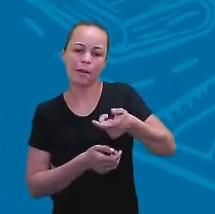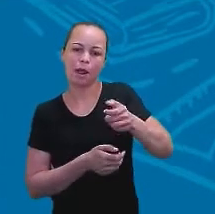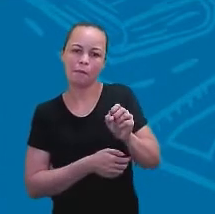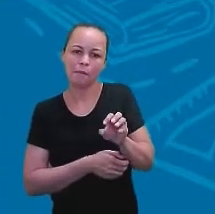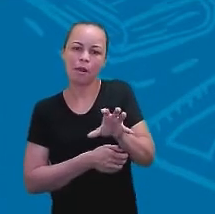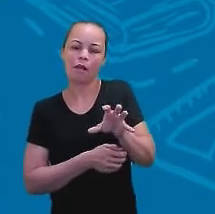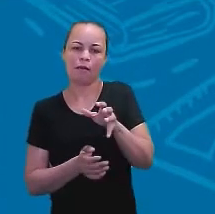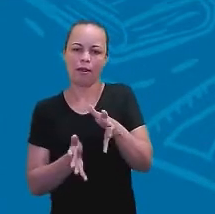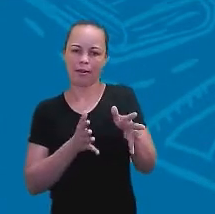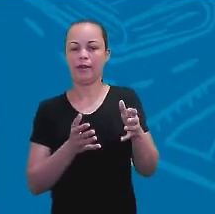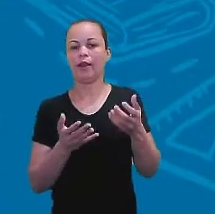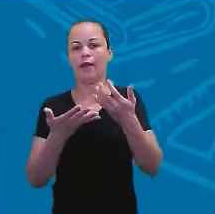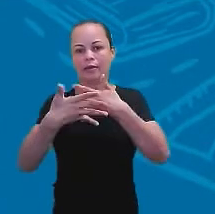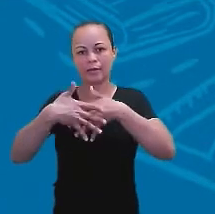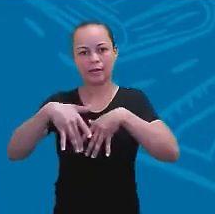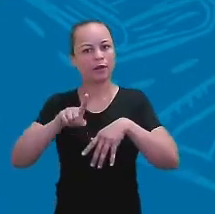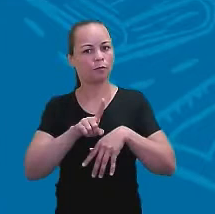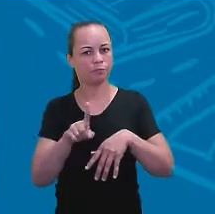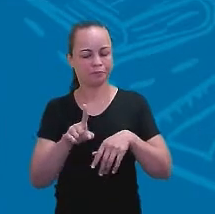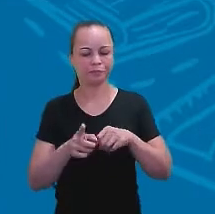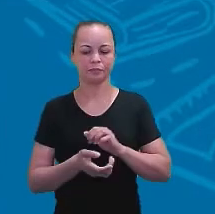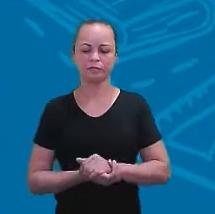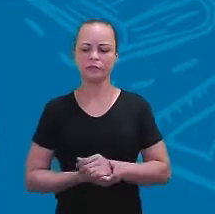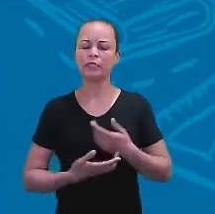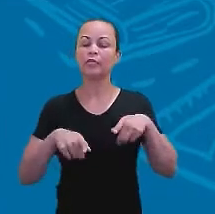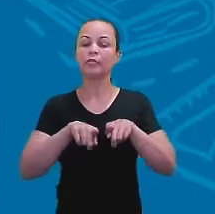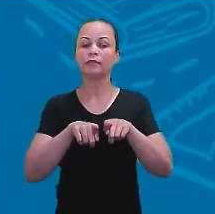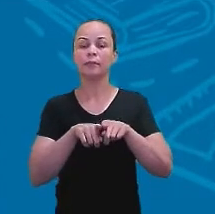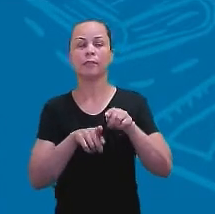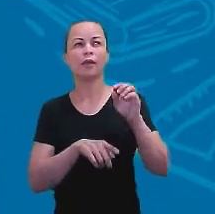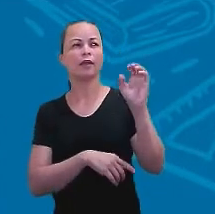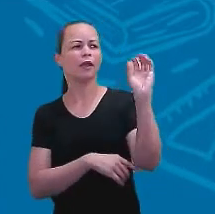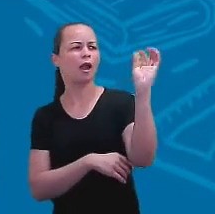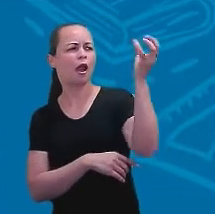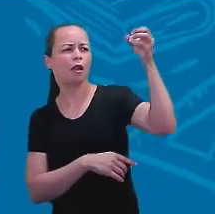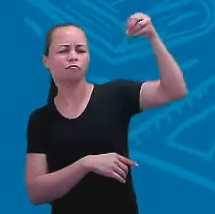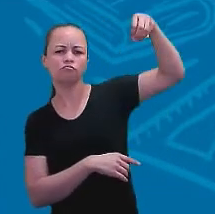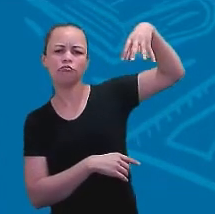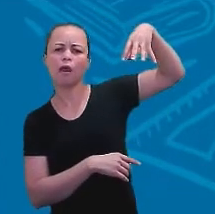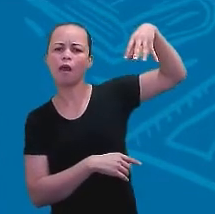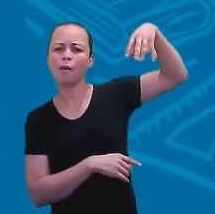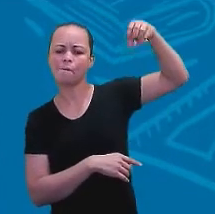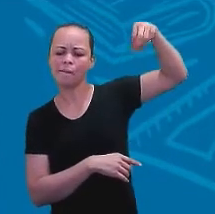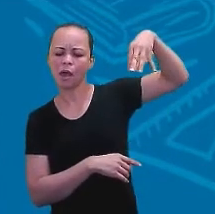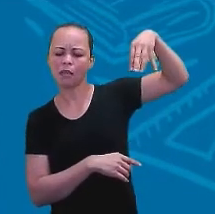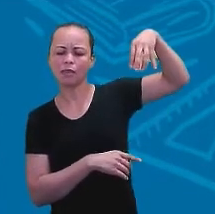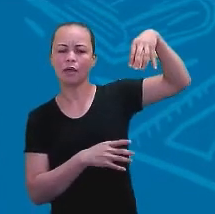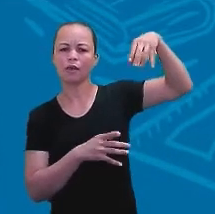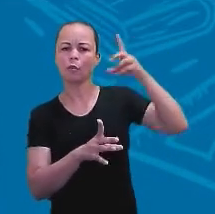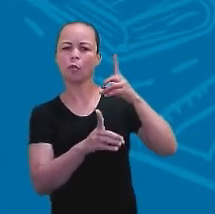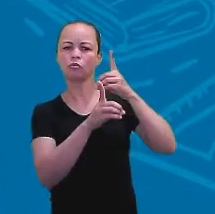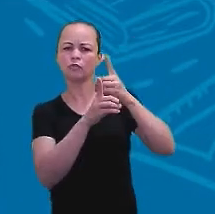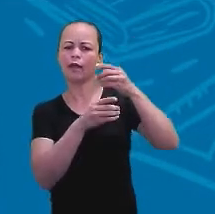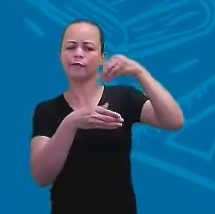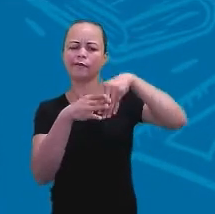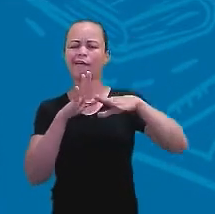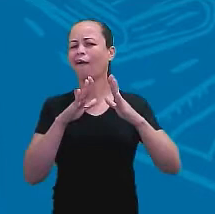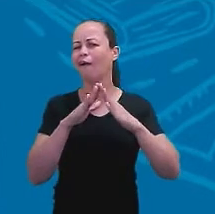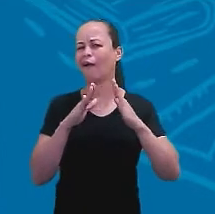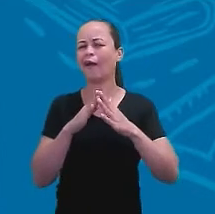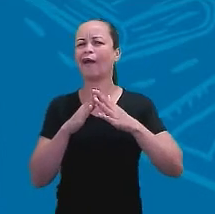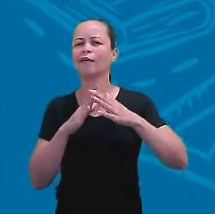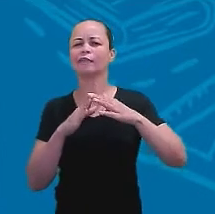artificial. E o terceiro exemplo aí, a lâmpada tão encontrada, na nossa casa, nas nossas residências, nas